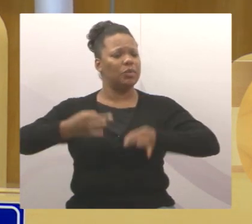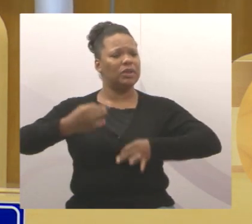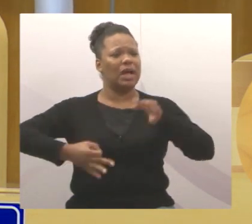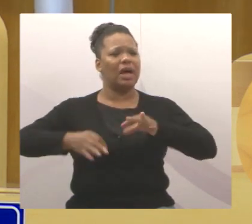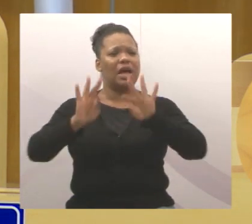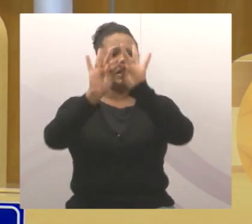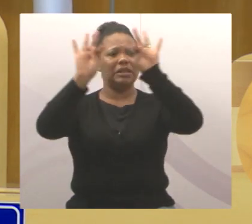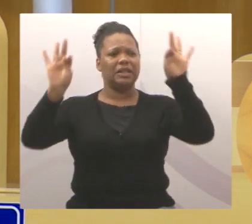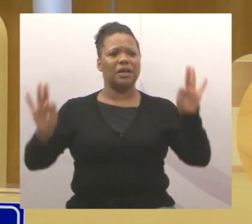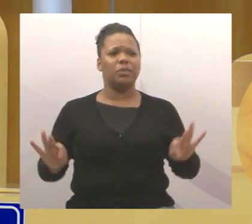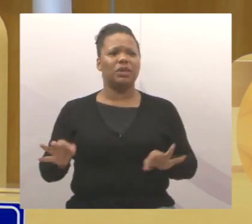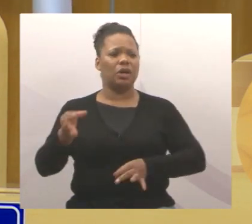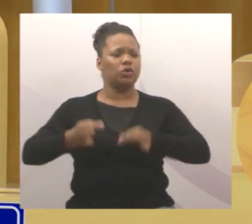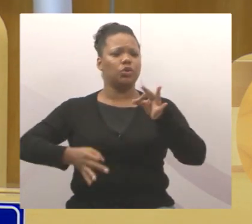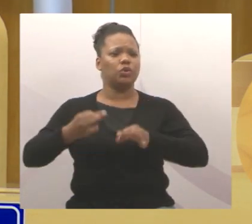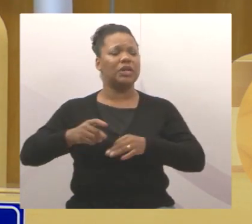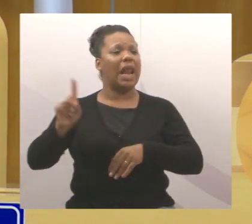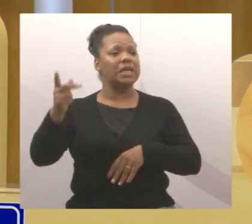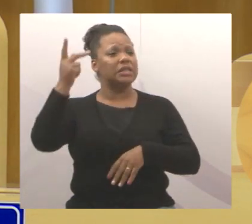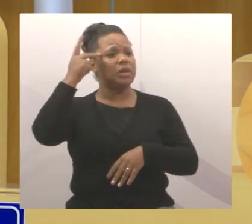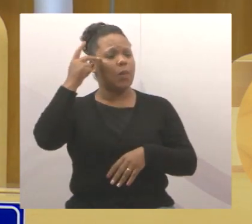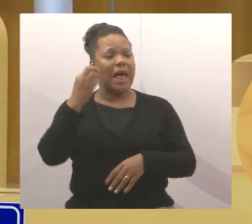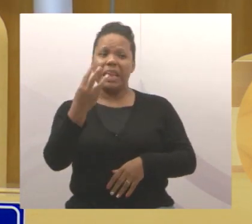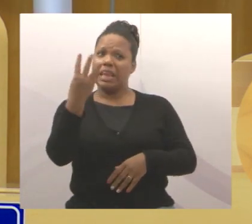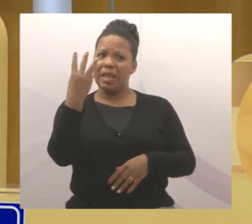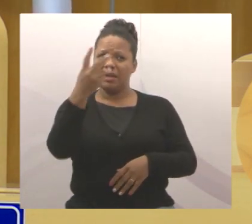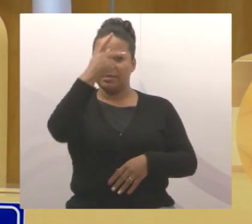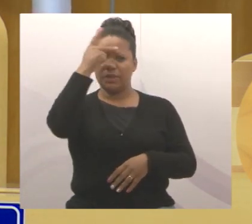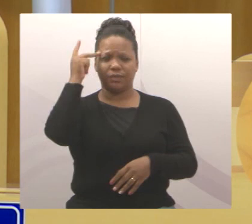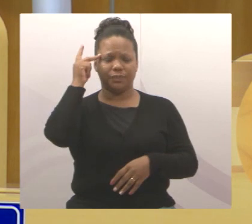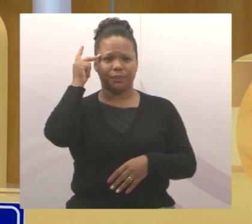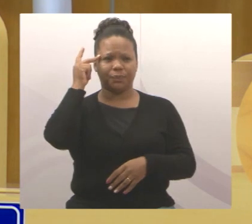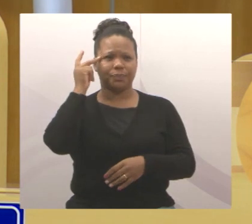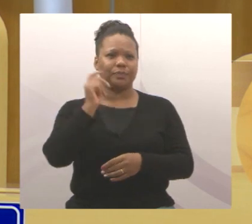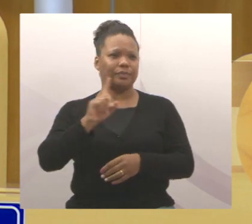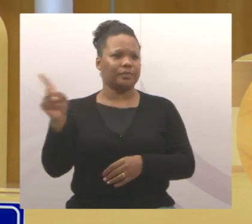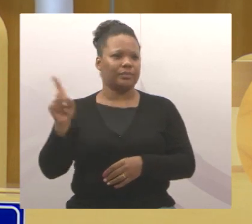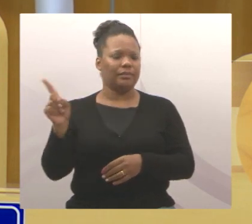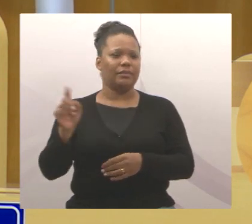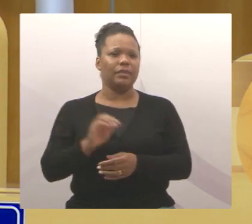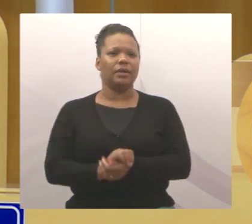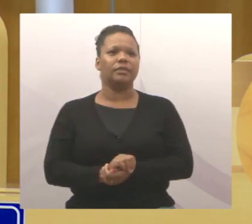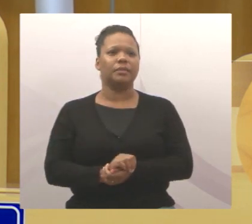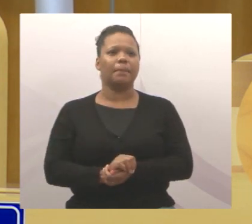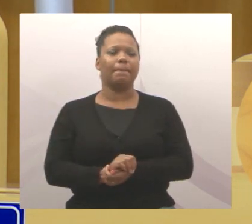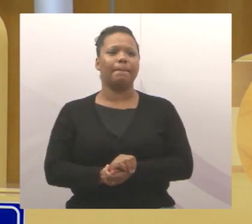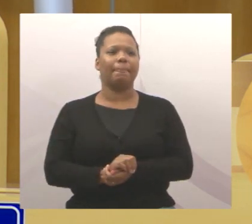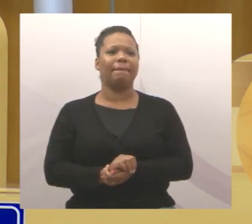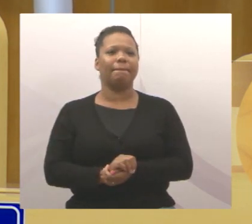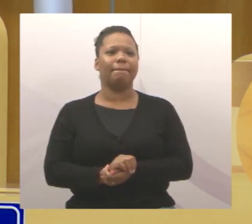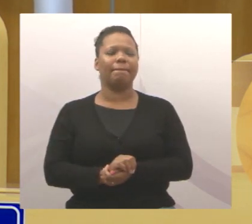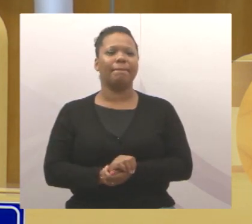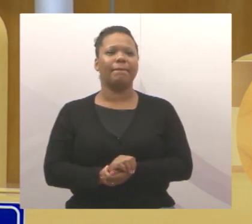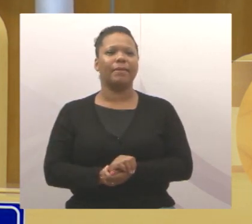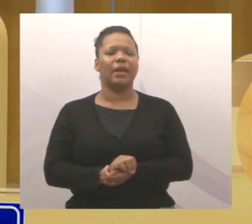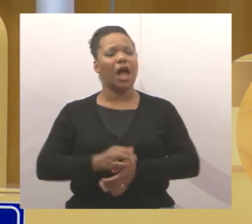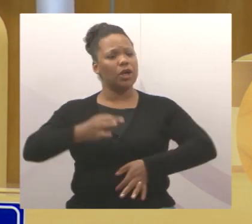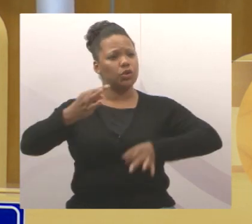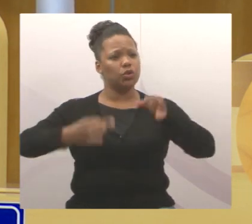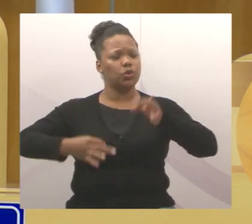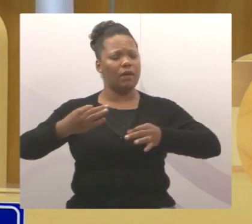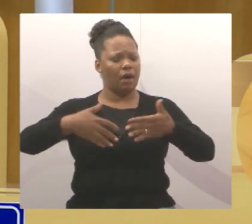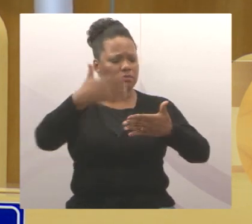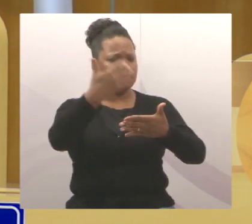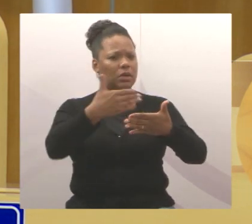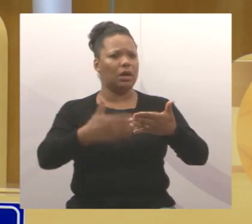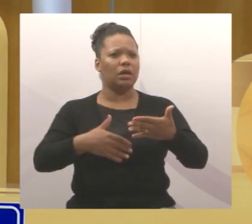Paulo. E 3 desembargadores do Tribunal de Justiça de São Paulo, vereador Flavinho, ao julgar o agravo do